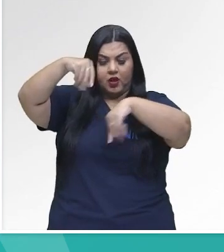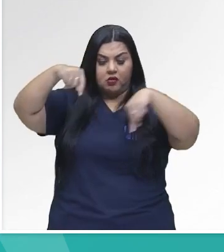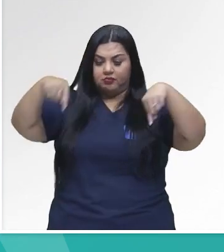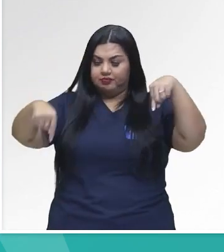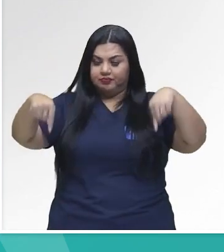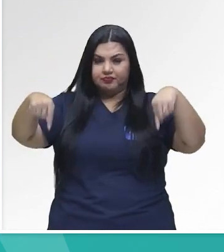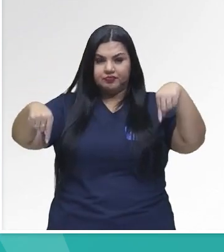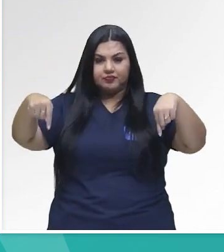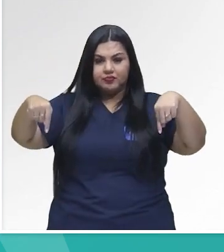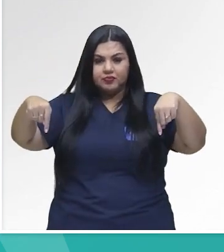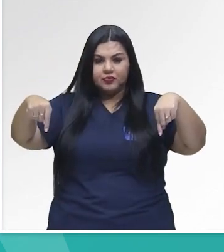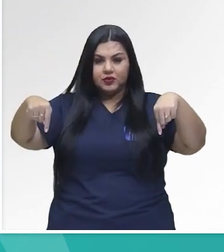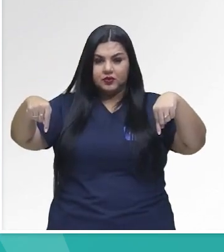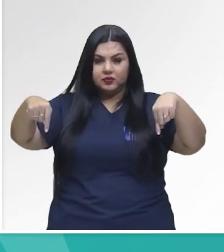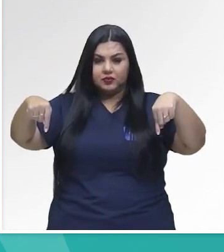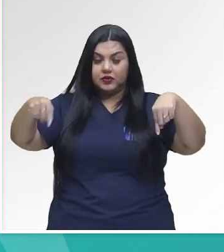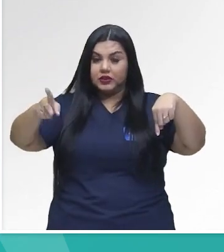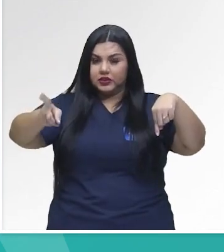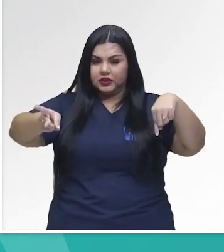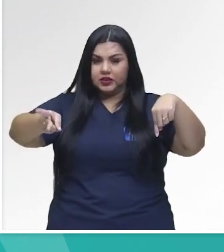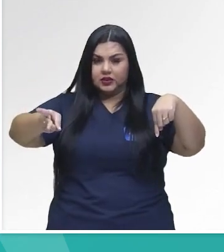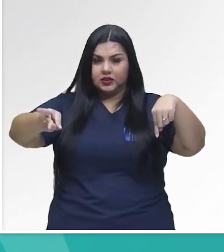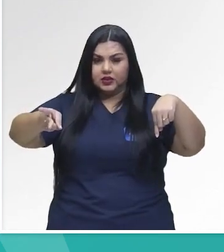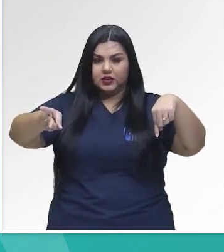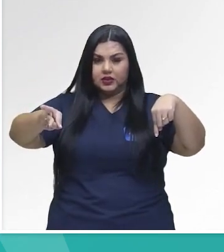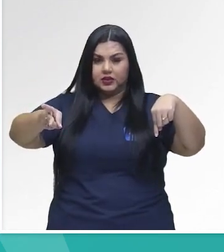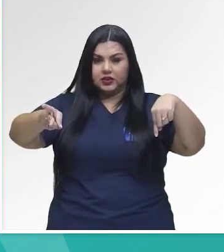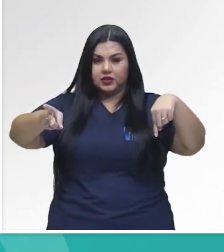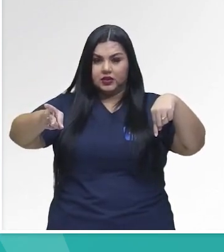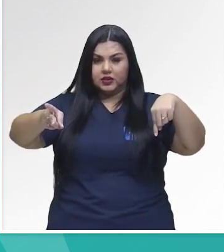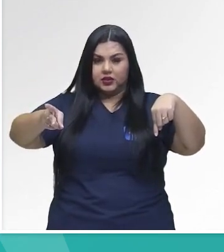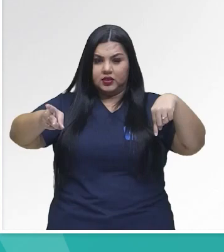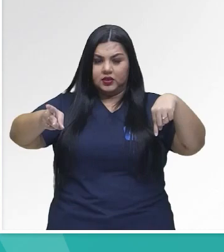torre, ela se desloca sempre pela